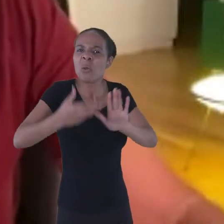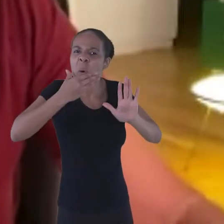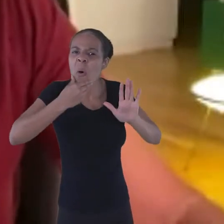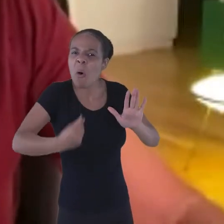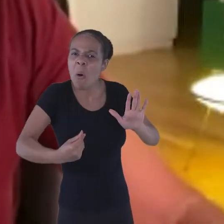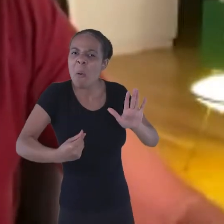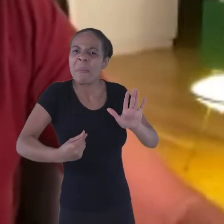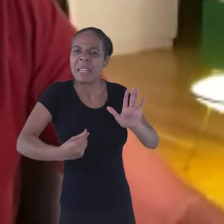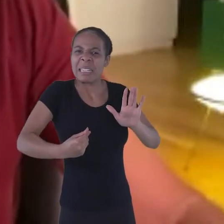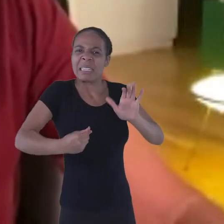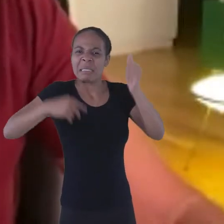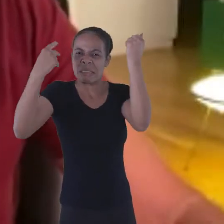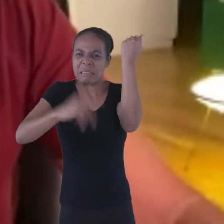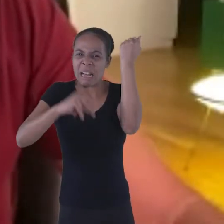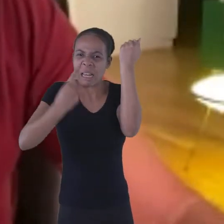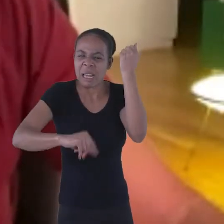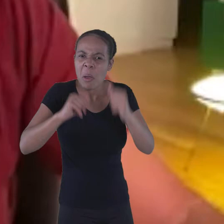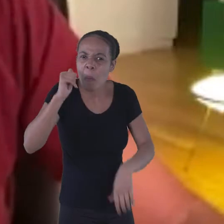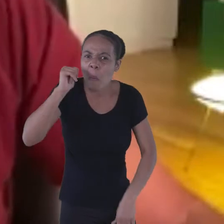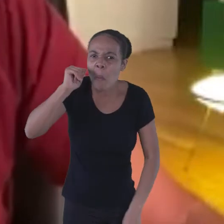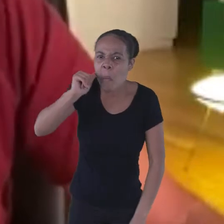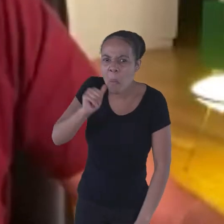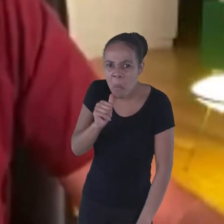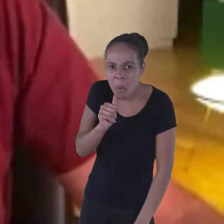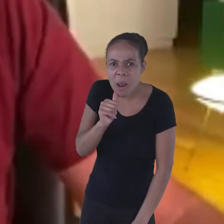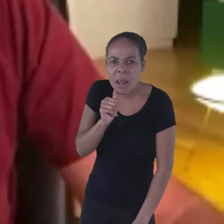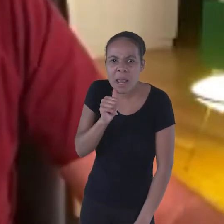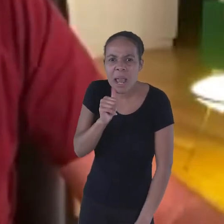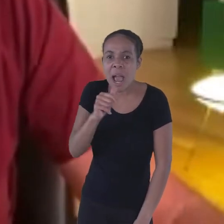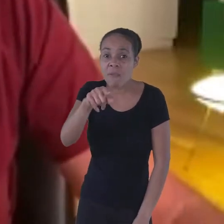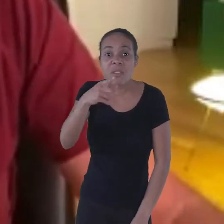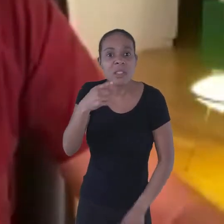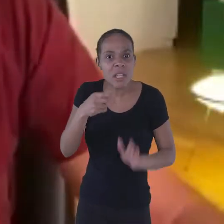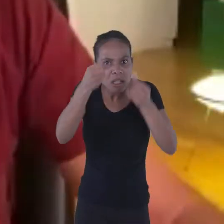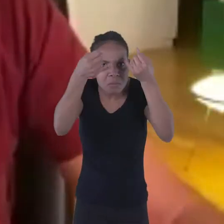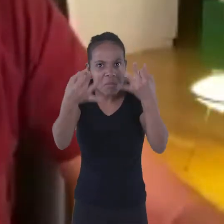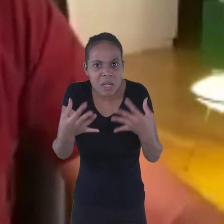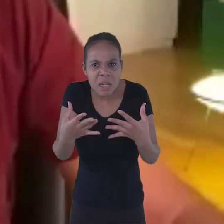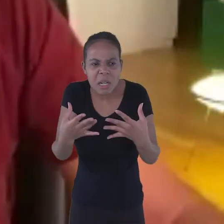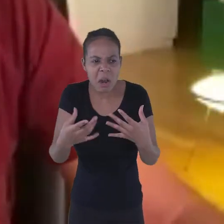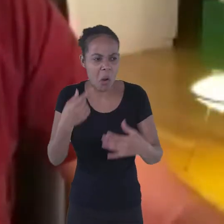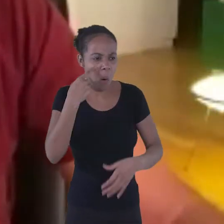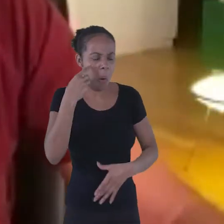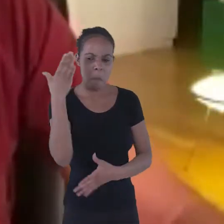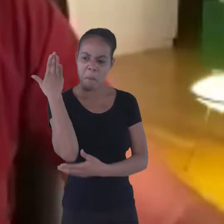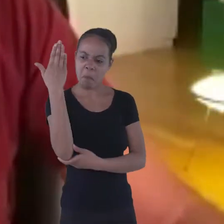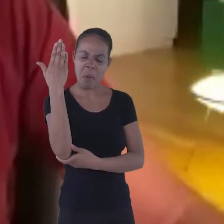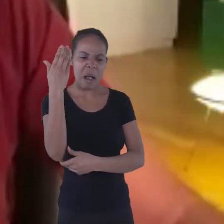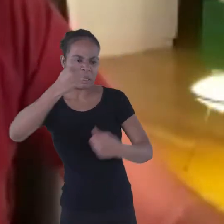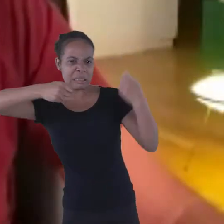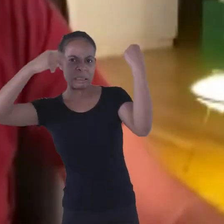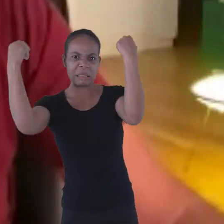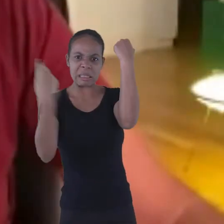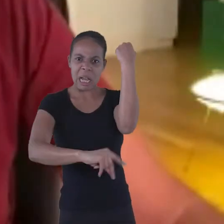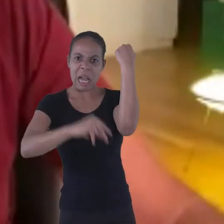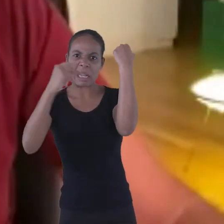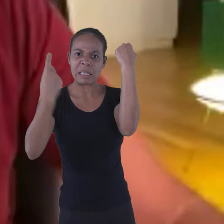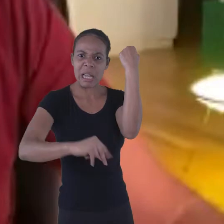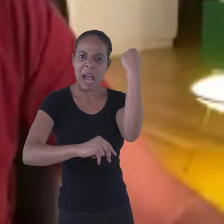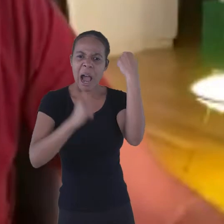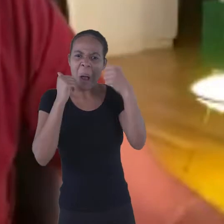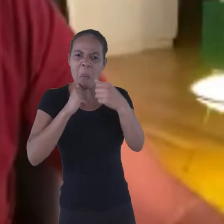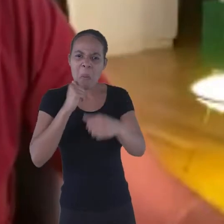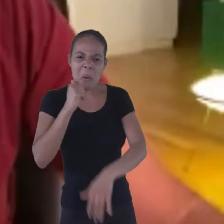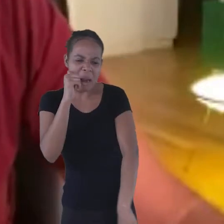mulher, você fala assim, ó, batia com um pedaço de lenha. Ela corria desesperada, levantando os braços,